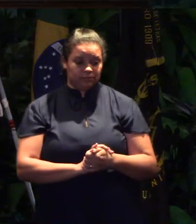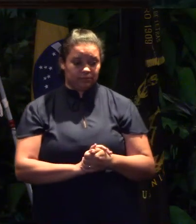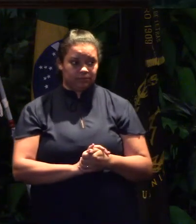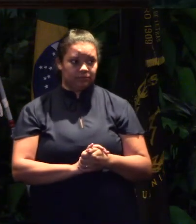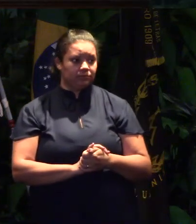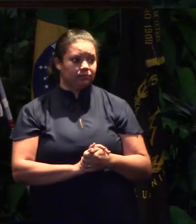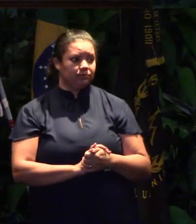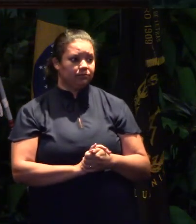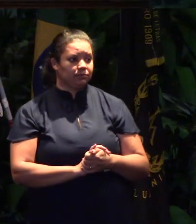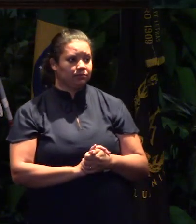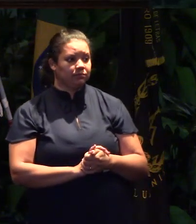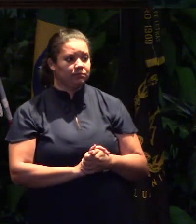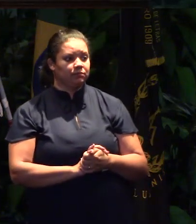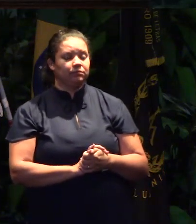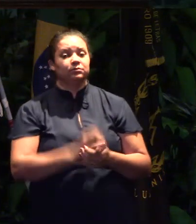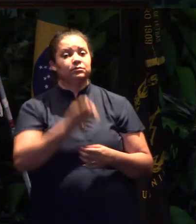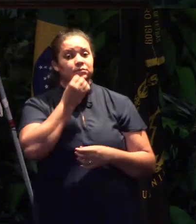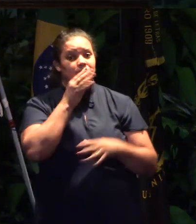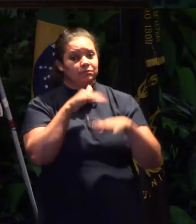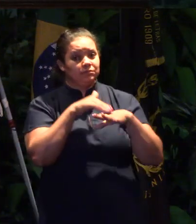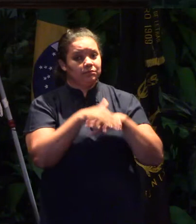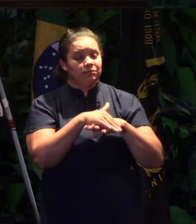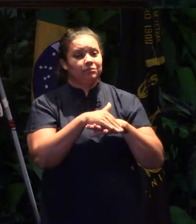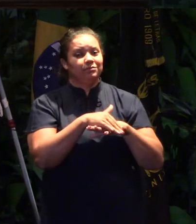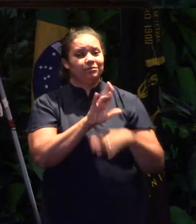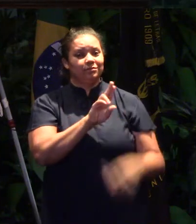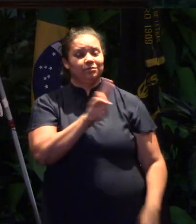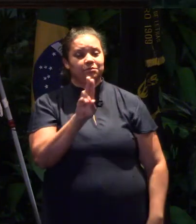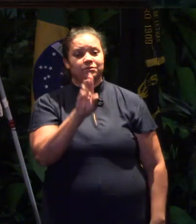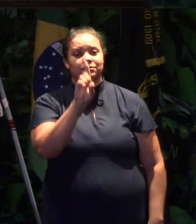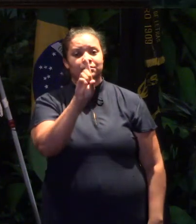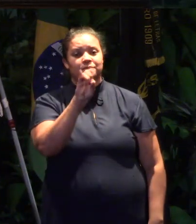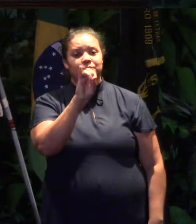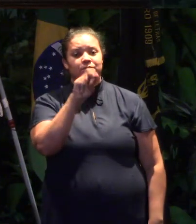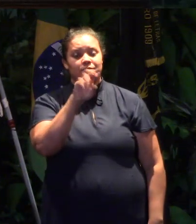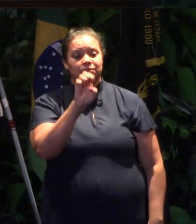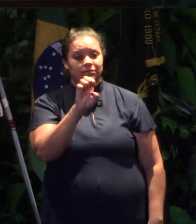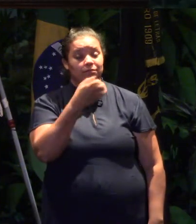Boa noite, Flávio. Diene. Tudo bem?